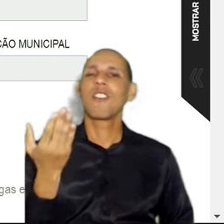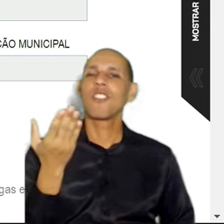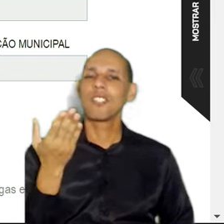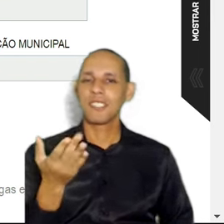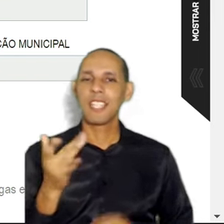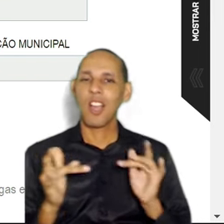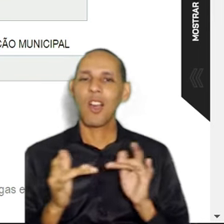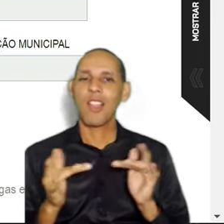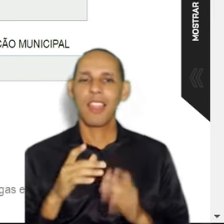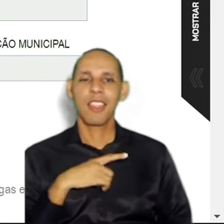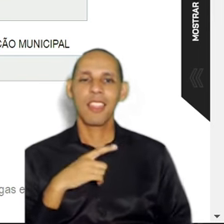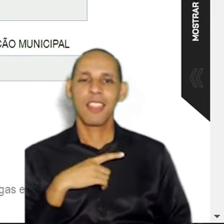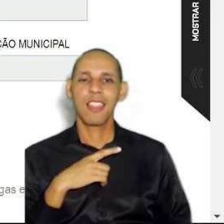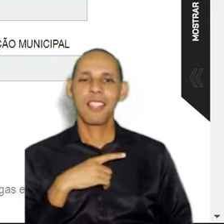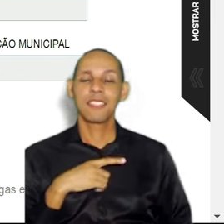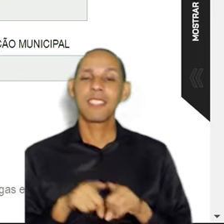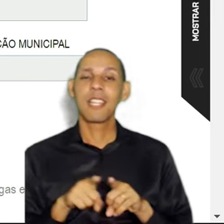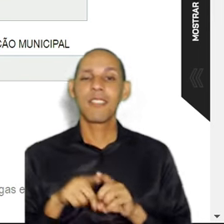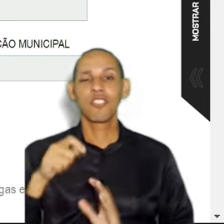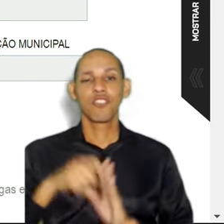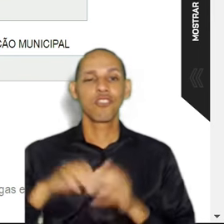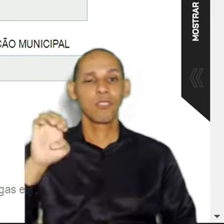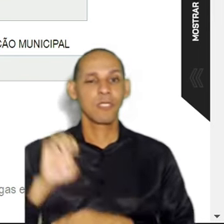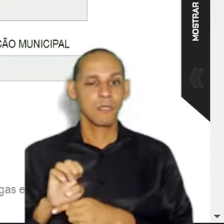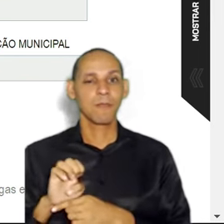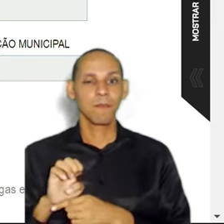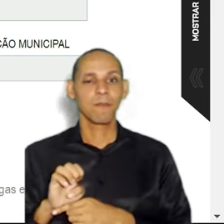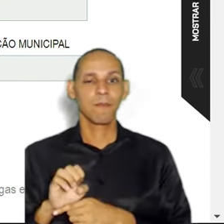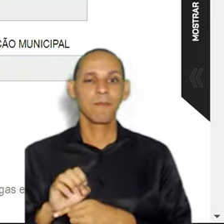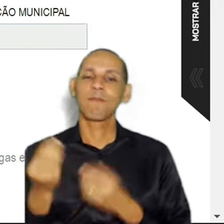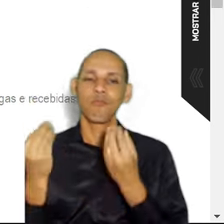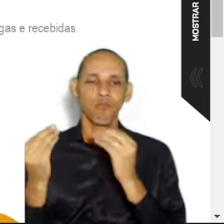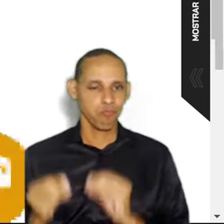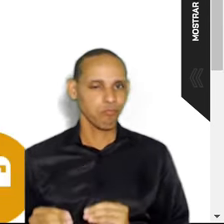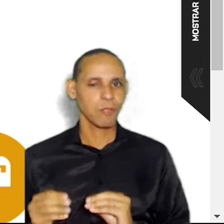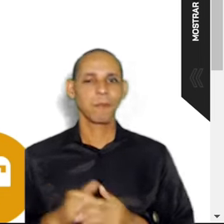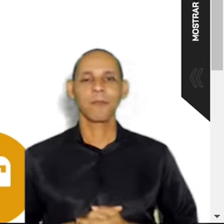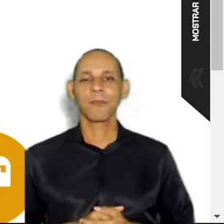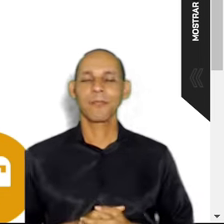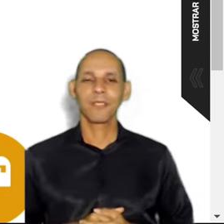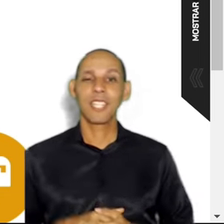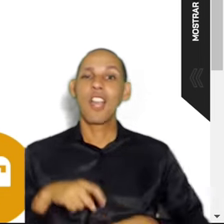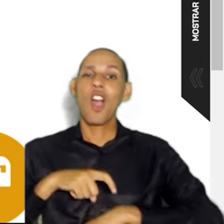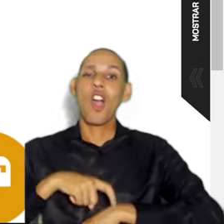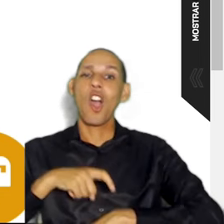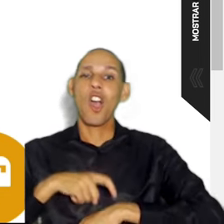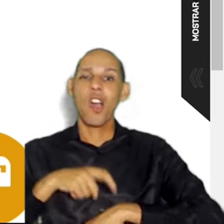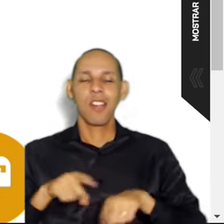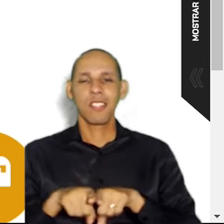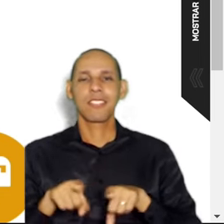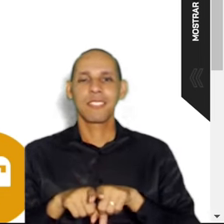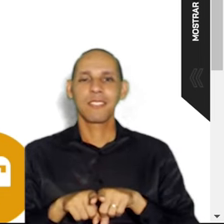contactado por ele né provavelmente inscrição estadual precisa existir aqui também o preenchimento dela fuso horário